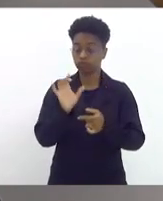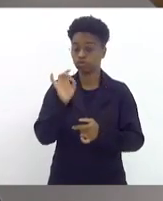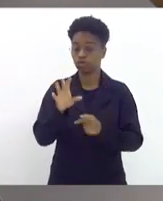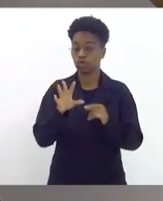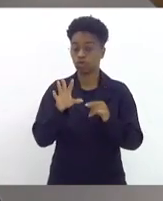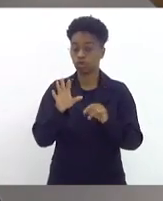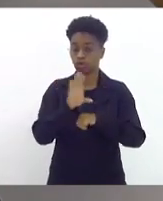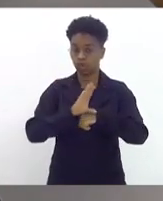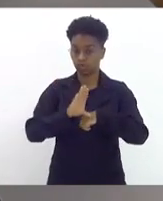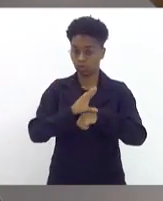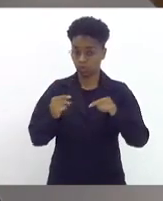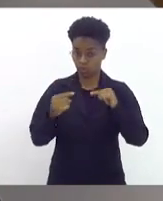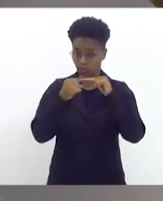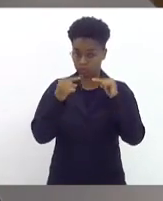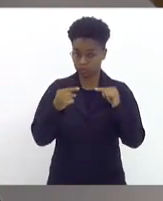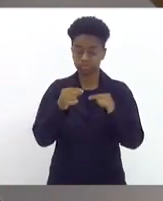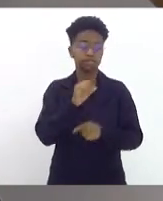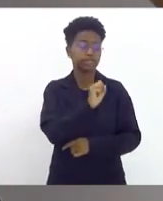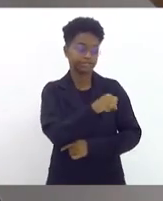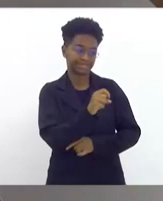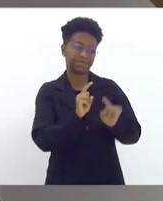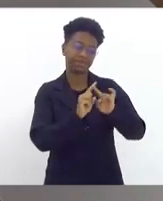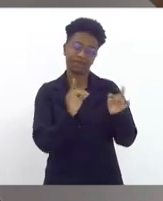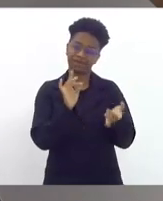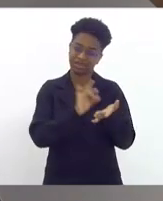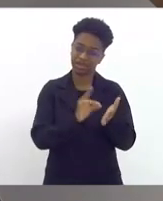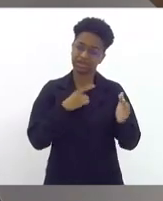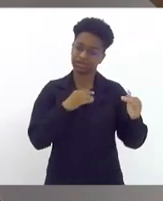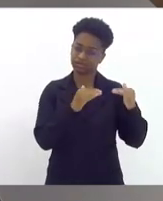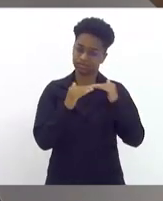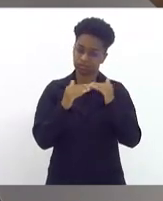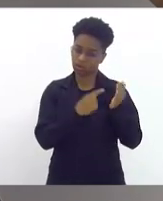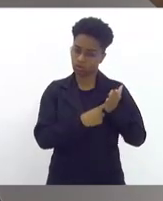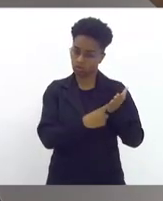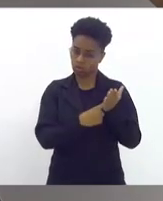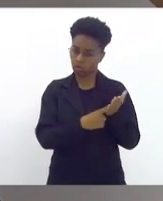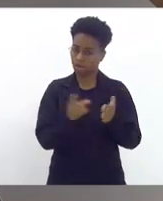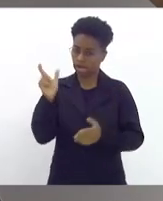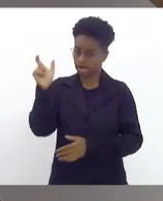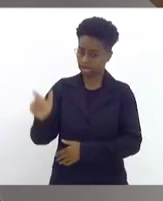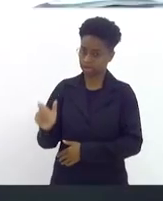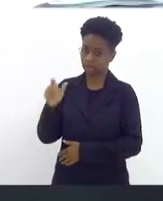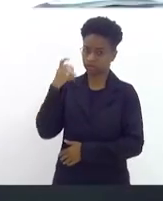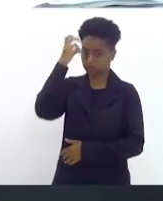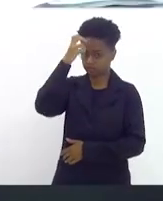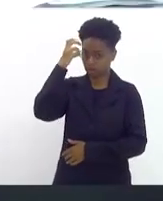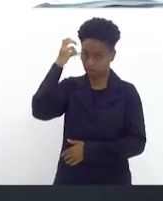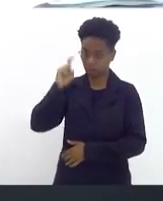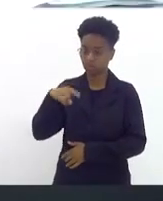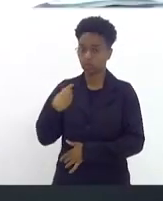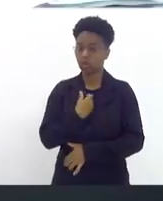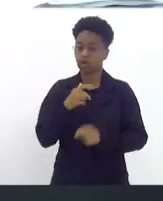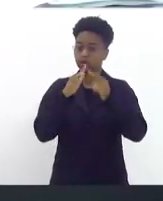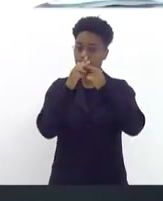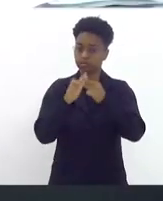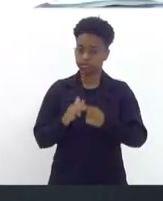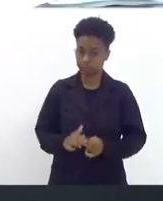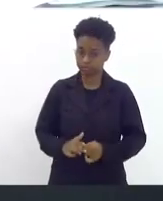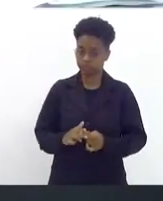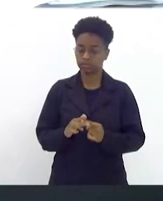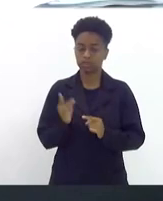Sim nós na verdade houve um acordo com a própria autora que nós faríamos então alteração para